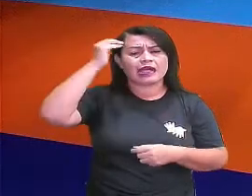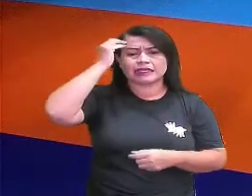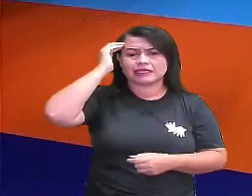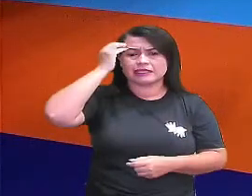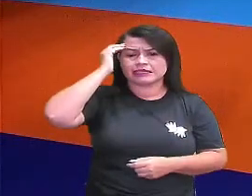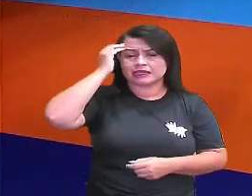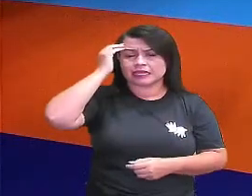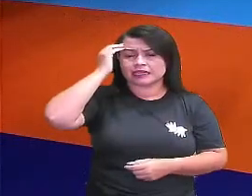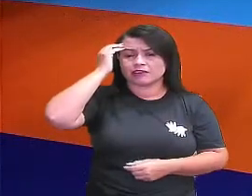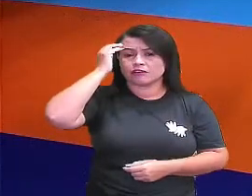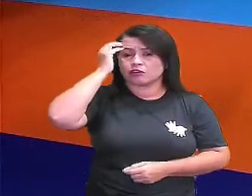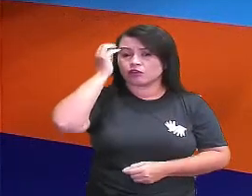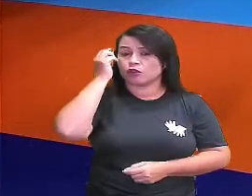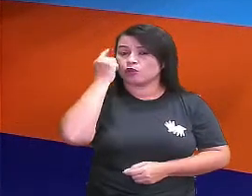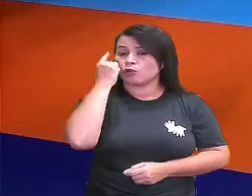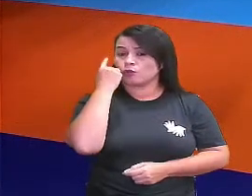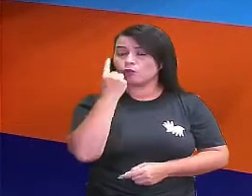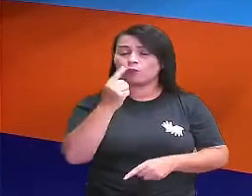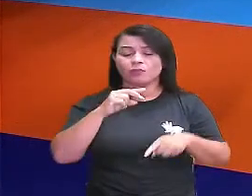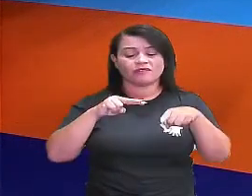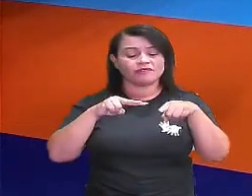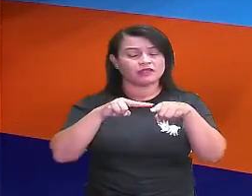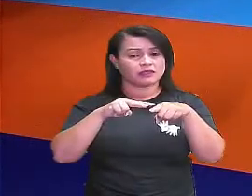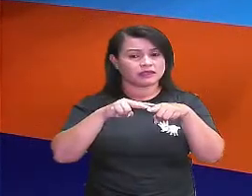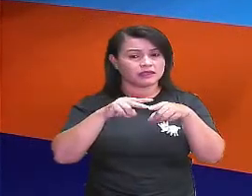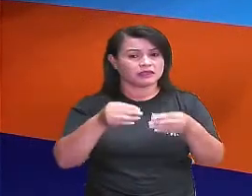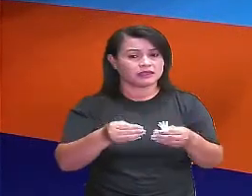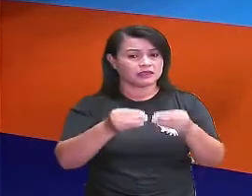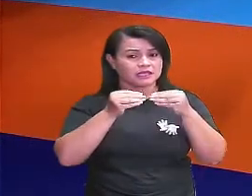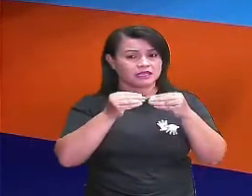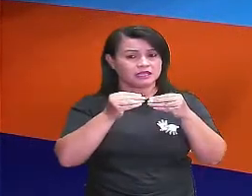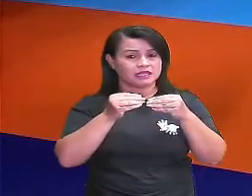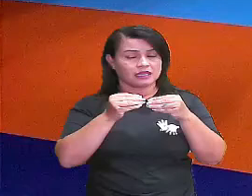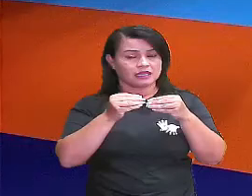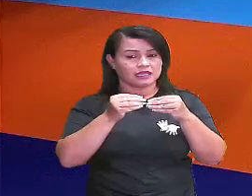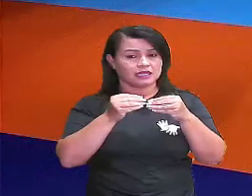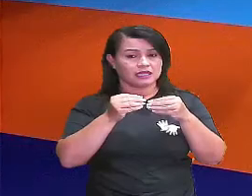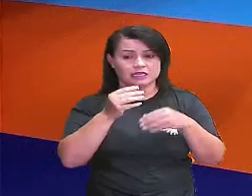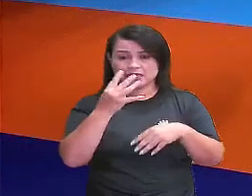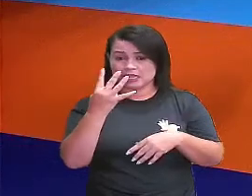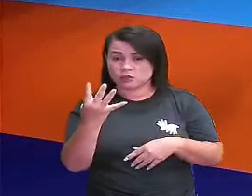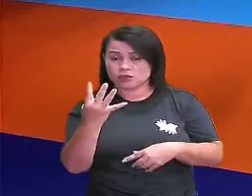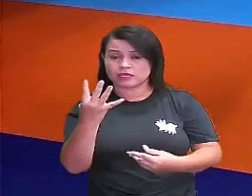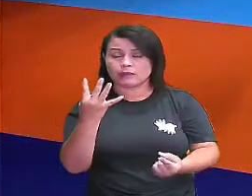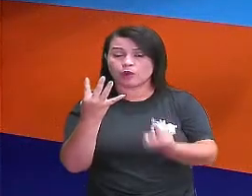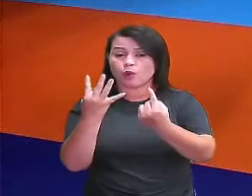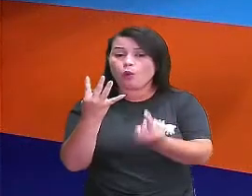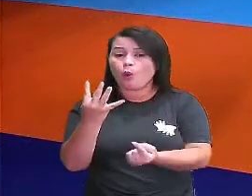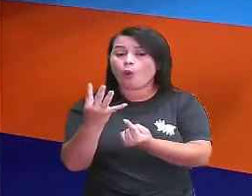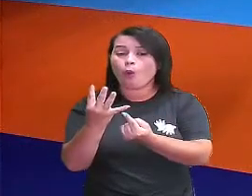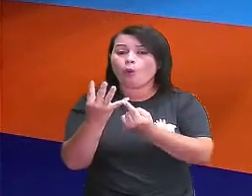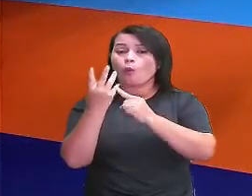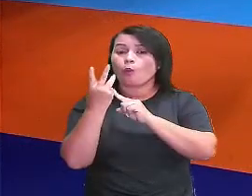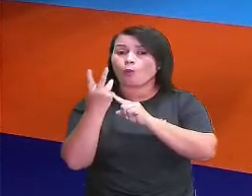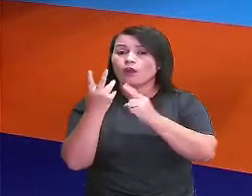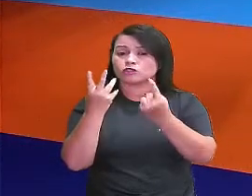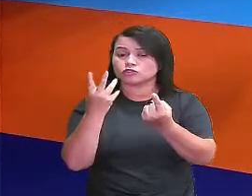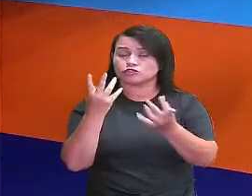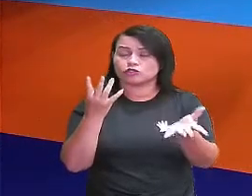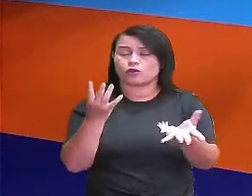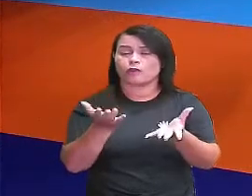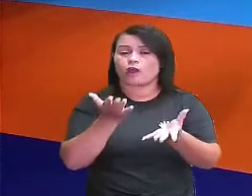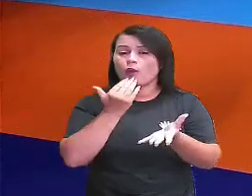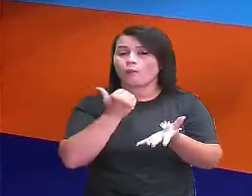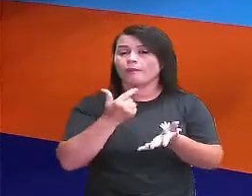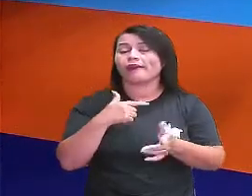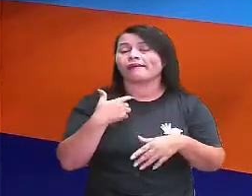é que foi uma fatia das 4 que ela tinha dividido a pizza, tá certo? E aí a